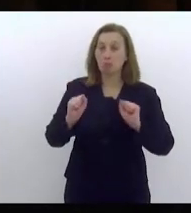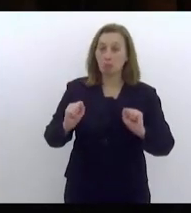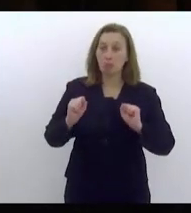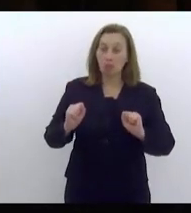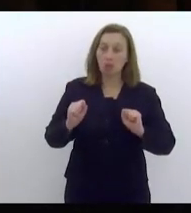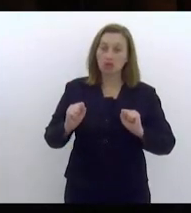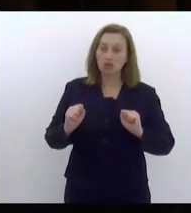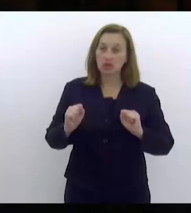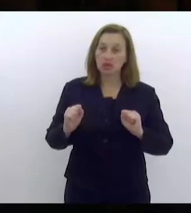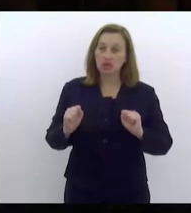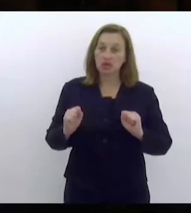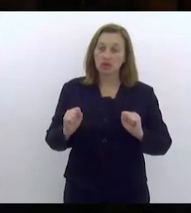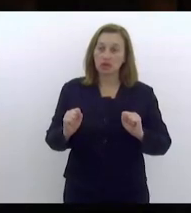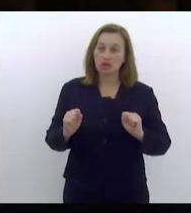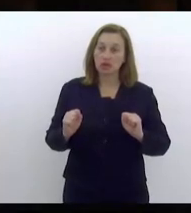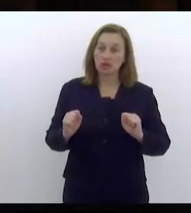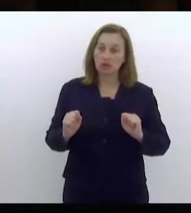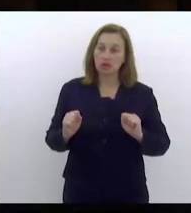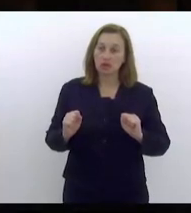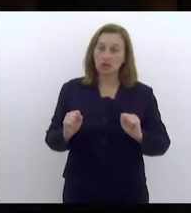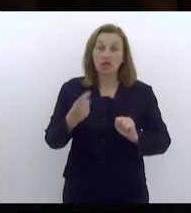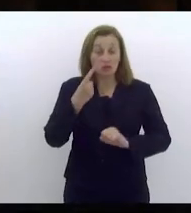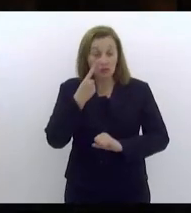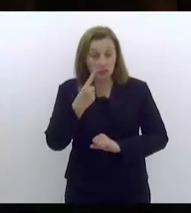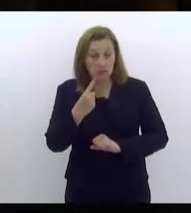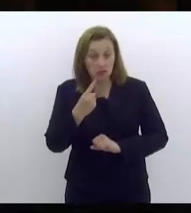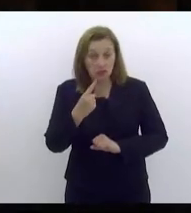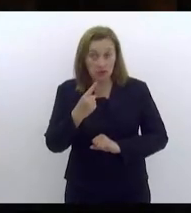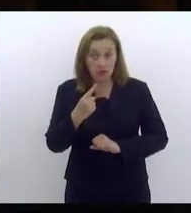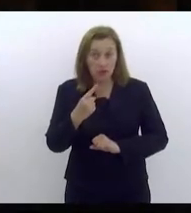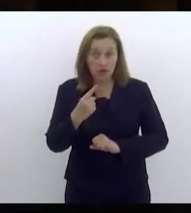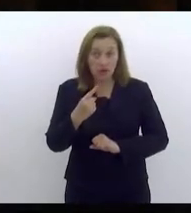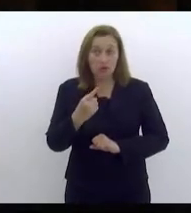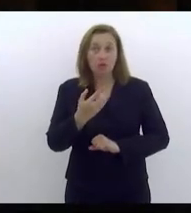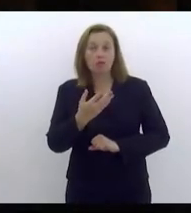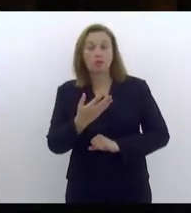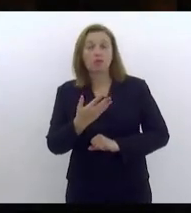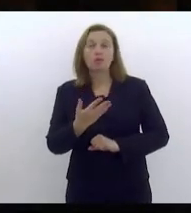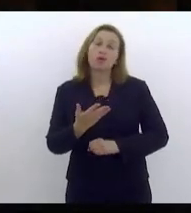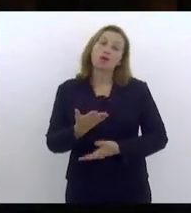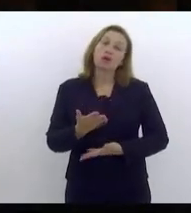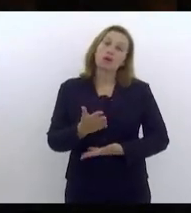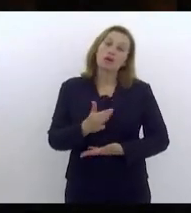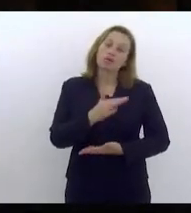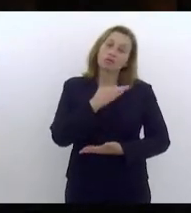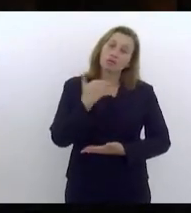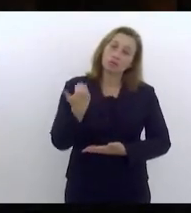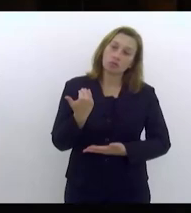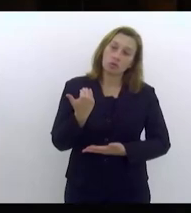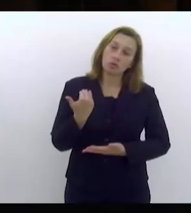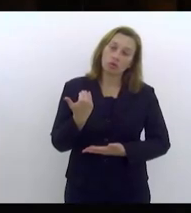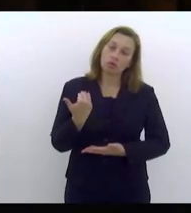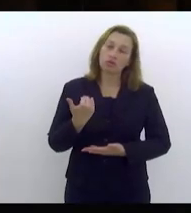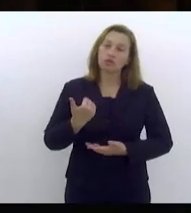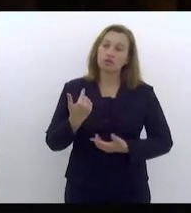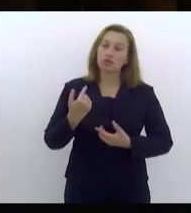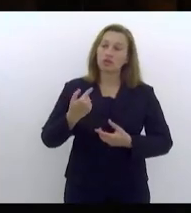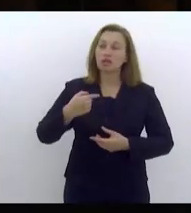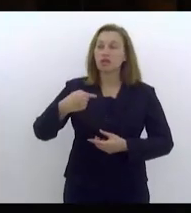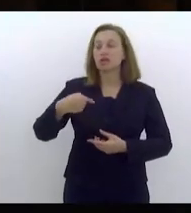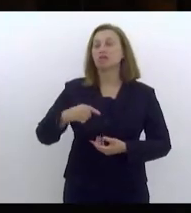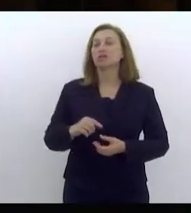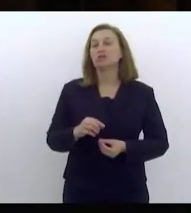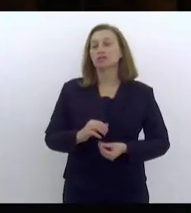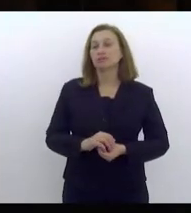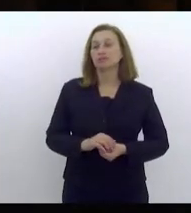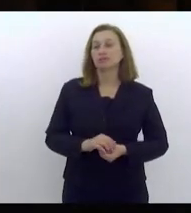a despedida àqueles e aquelas que também são da religião e que partem aí para o Orum. Então, o